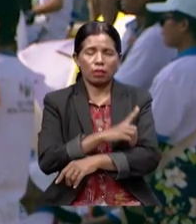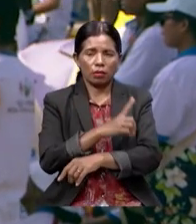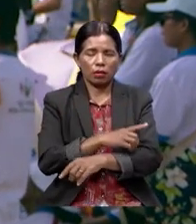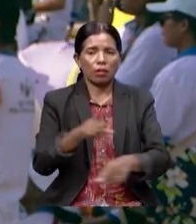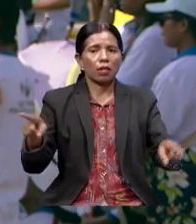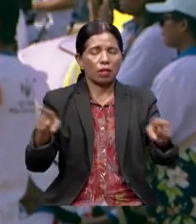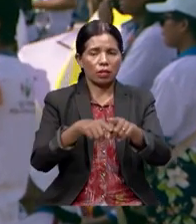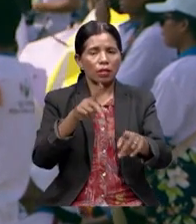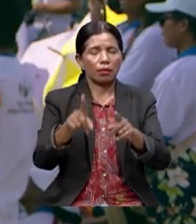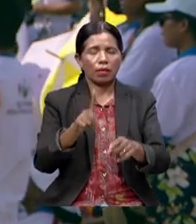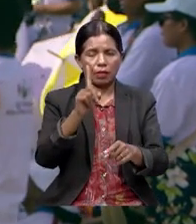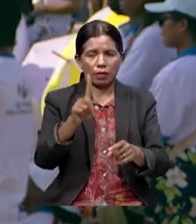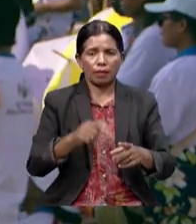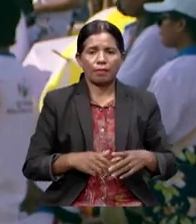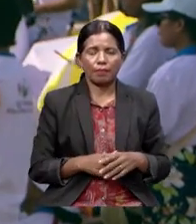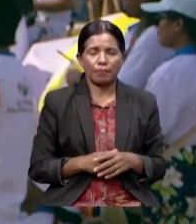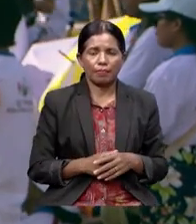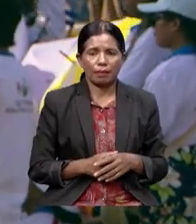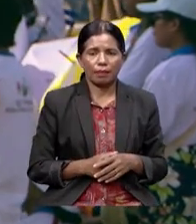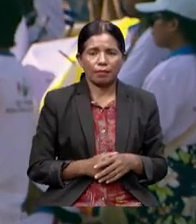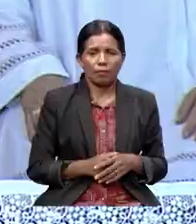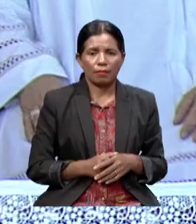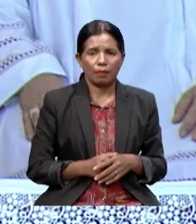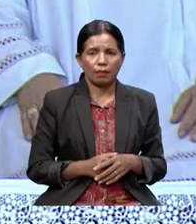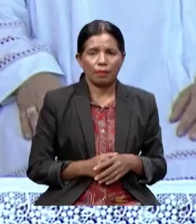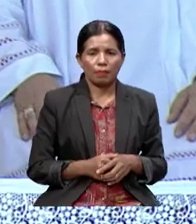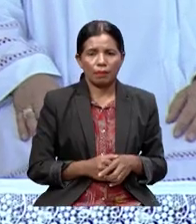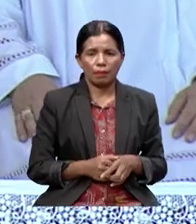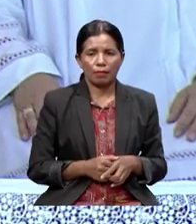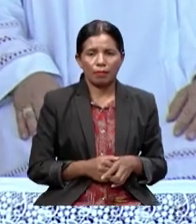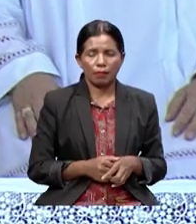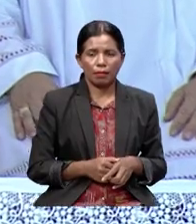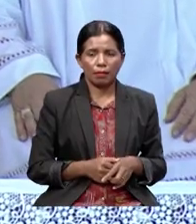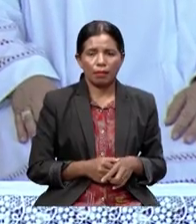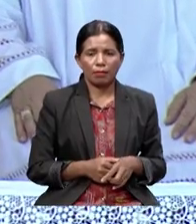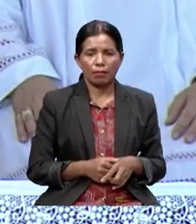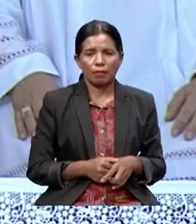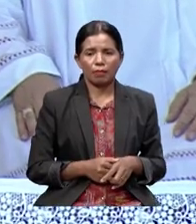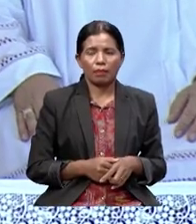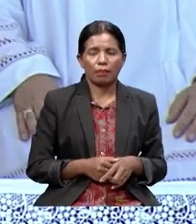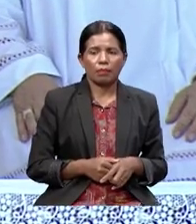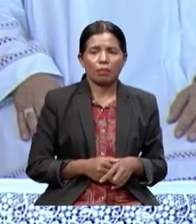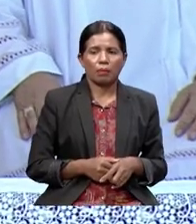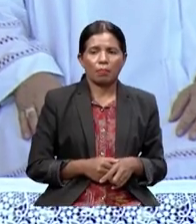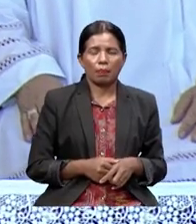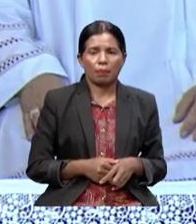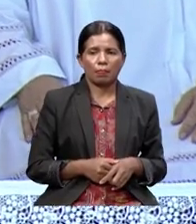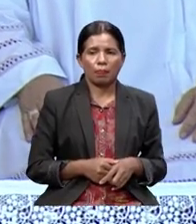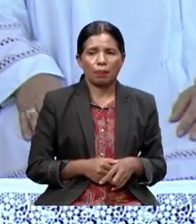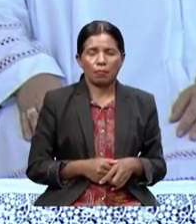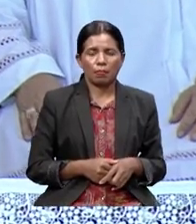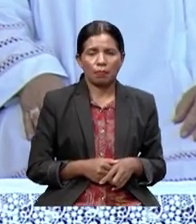formalidade ida deit. E la pratica religiosa se reduce cada vez más a una mera